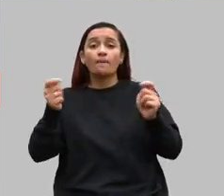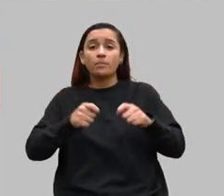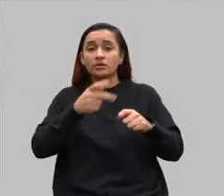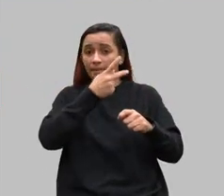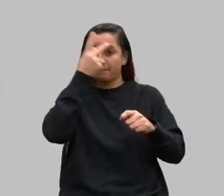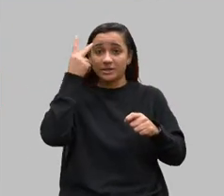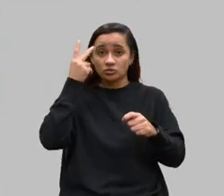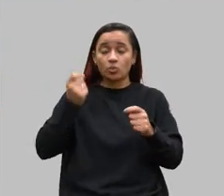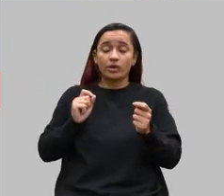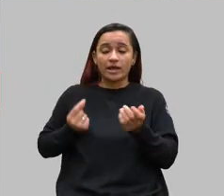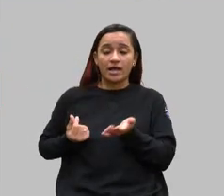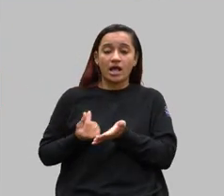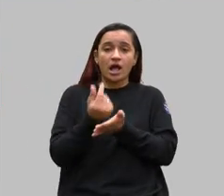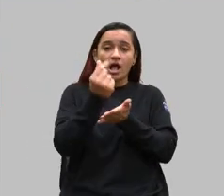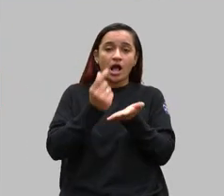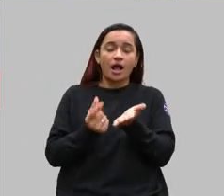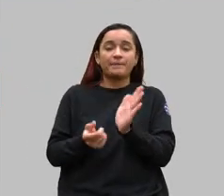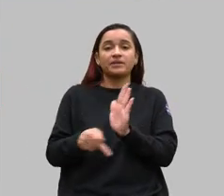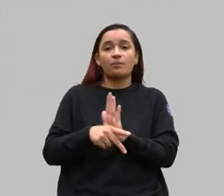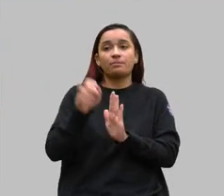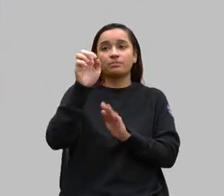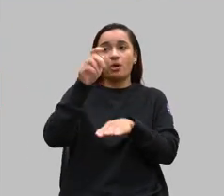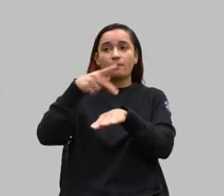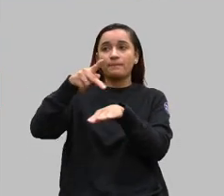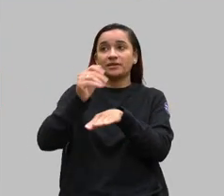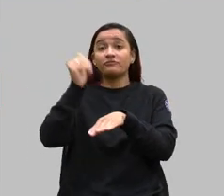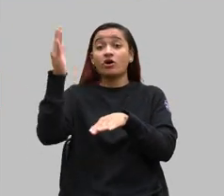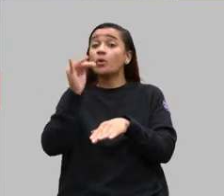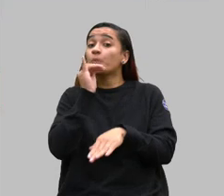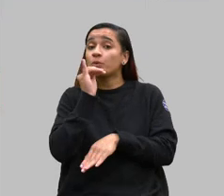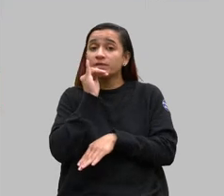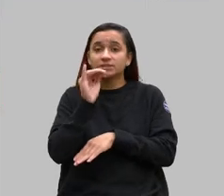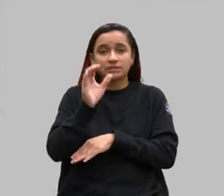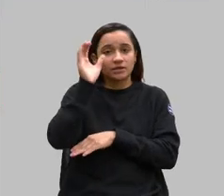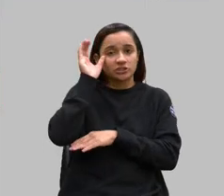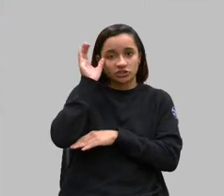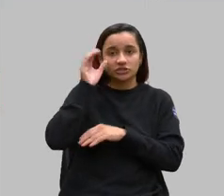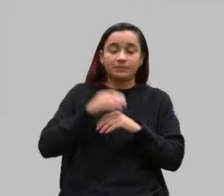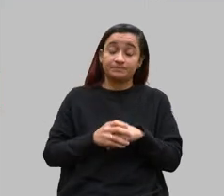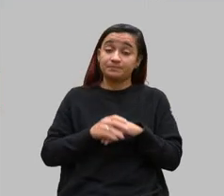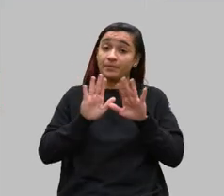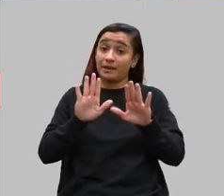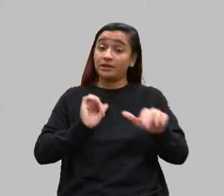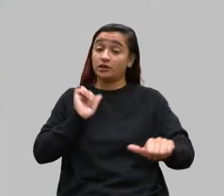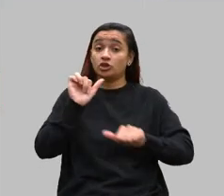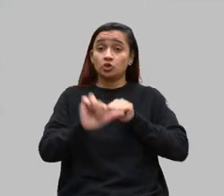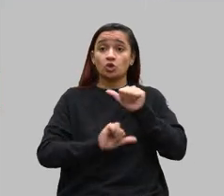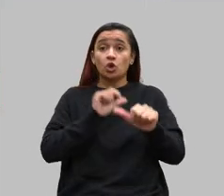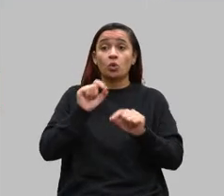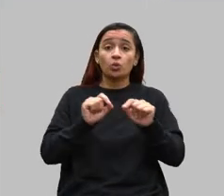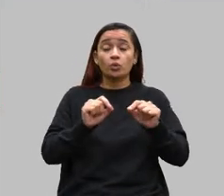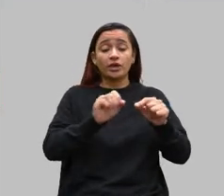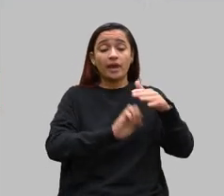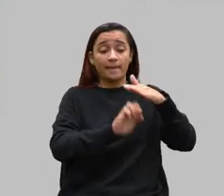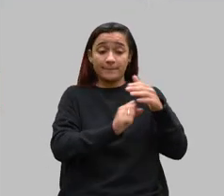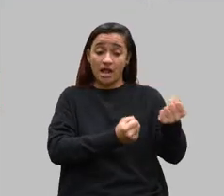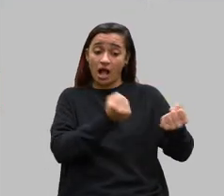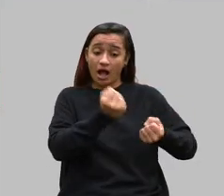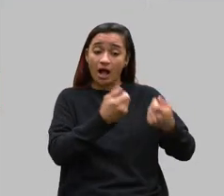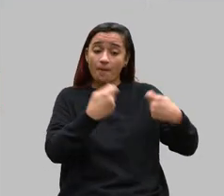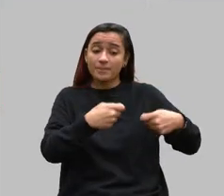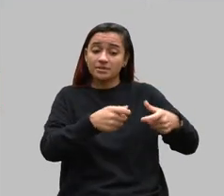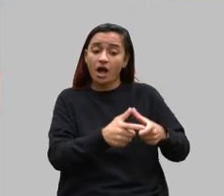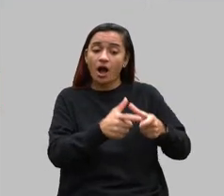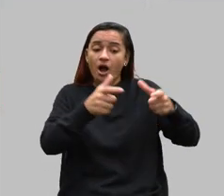estrangeiro por exemplo o capital dos chineses em troca as concessionárias deveriam aumentar seus investimentos se bem